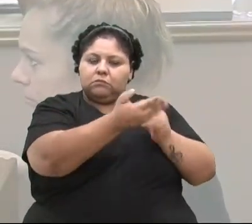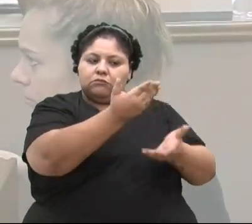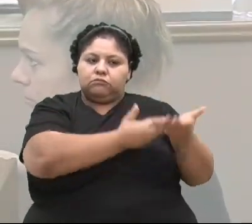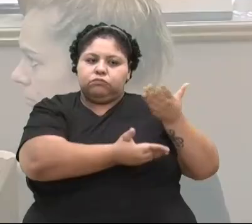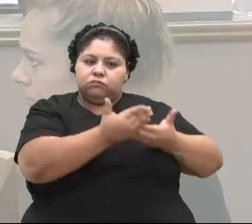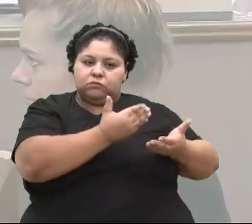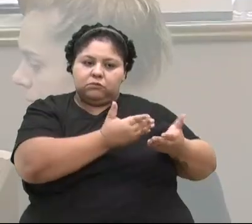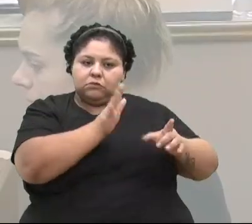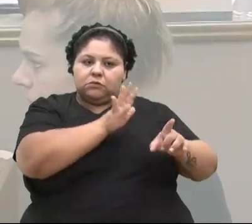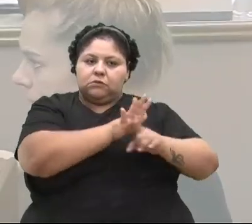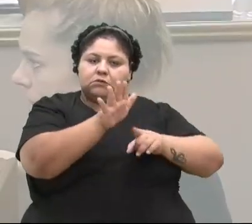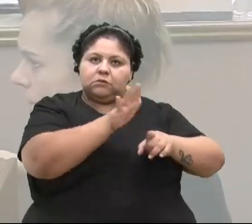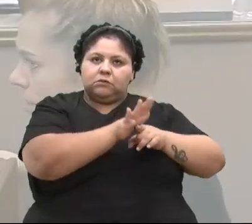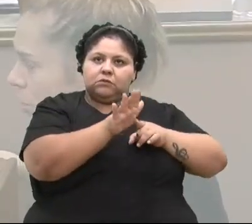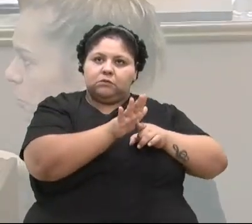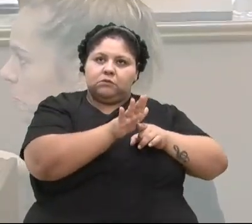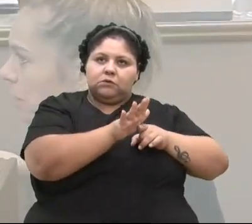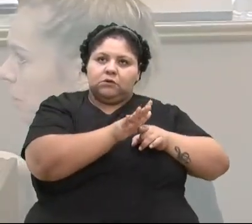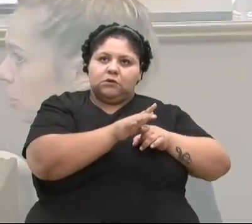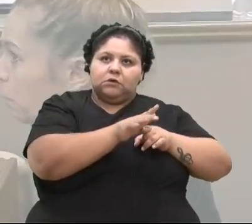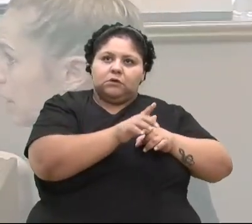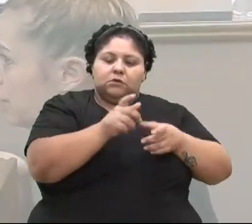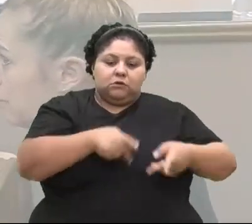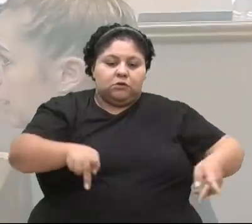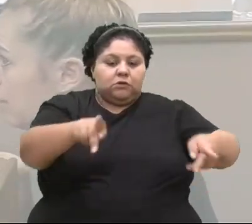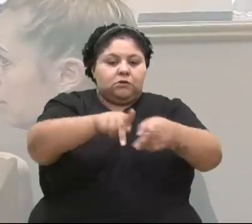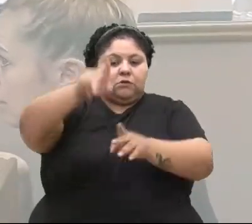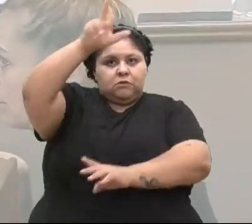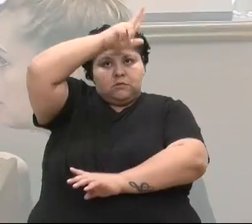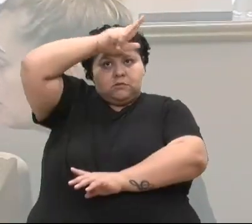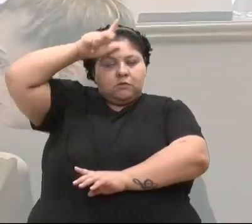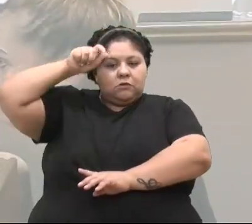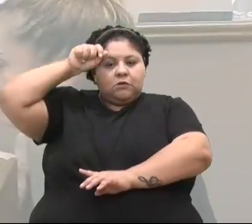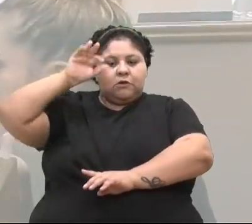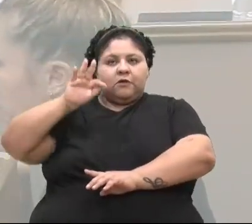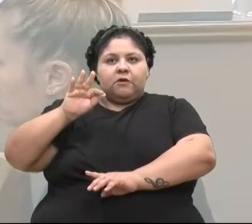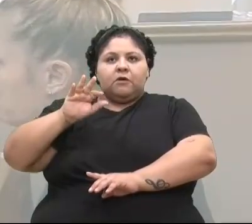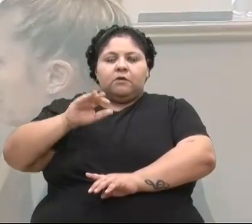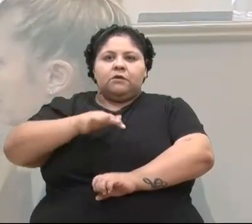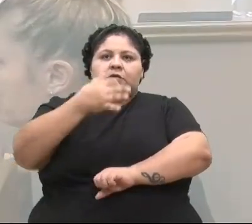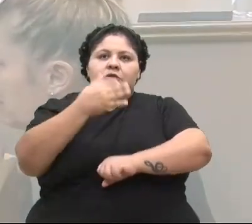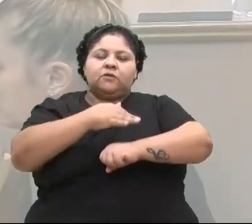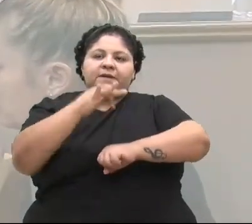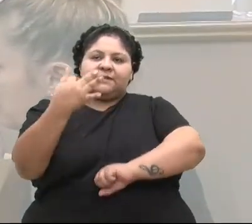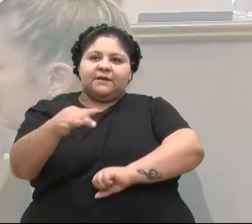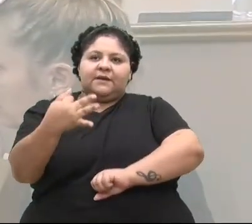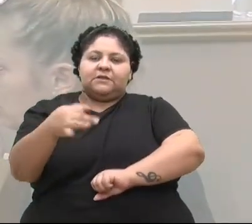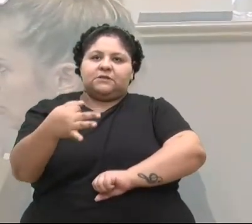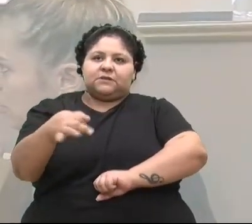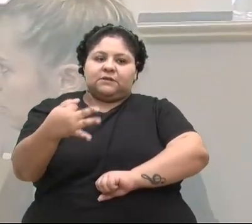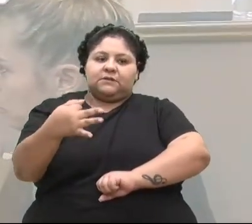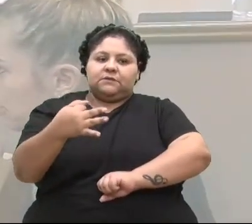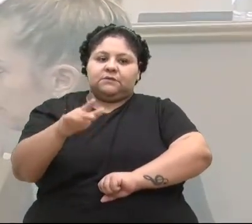atender a demanda de parte da população municipal que é acometida pela fibromialgia, doença crônica que